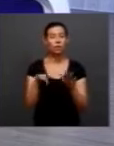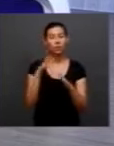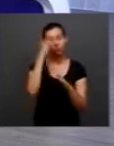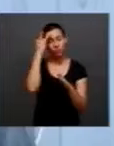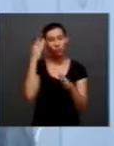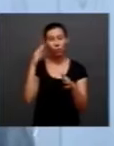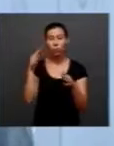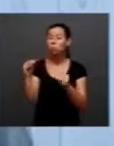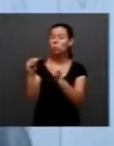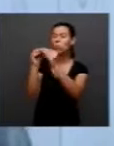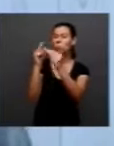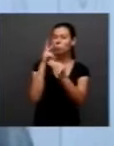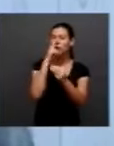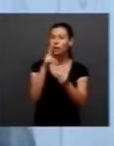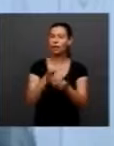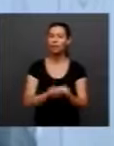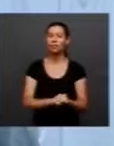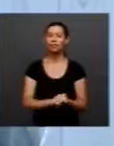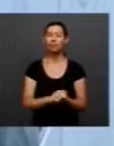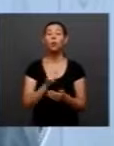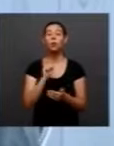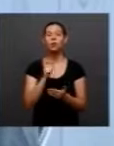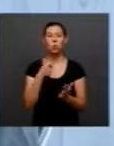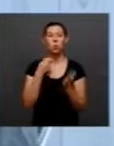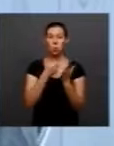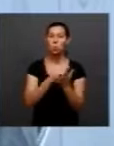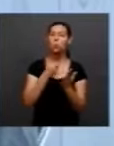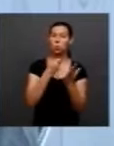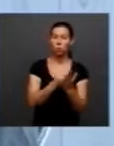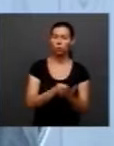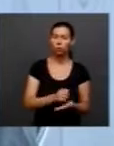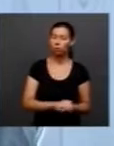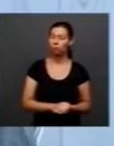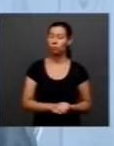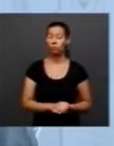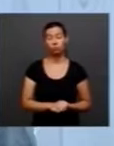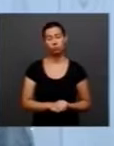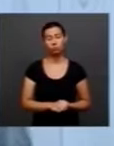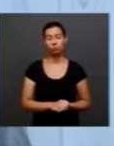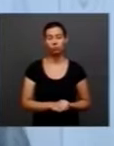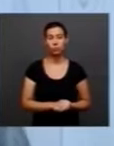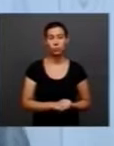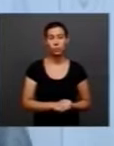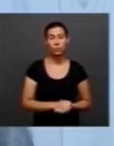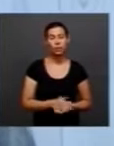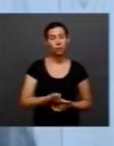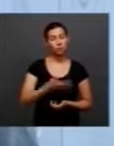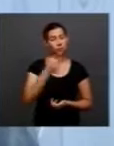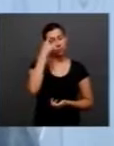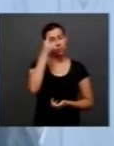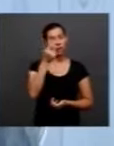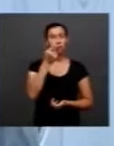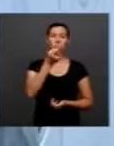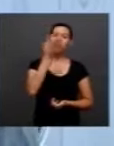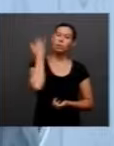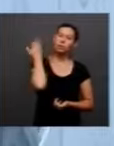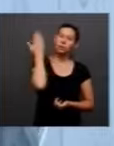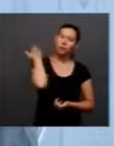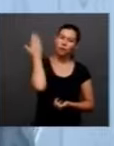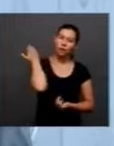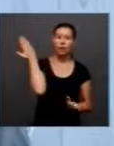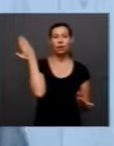Olha, se a gente pensar no histórico do movimento LGBT, não só no Brasil quanto no mundo, a organização dos